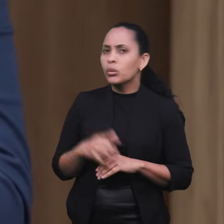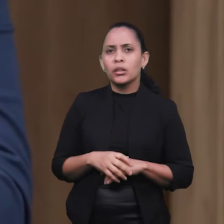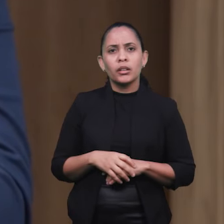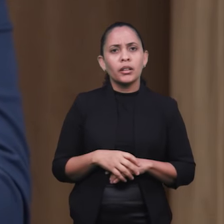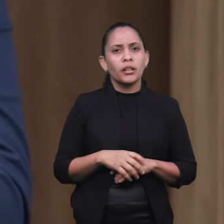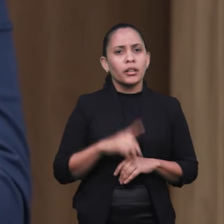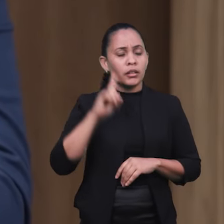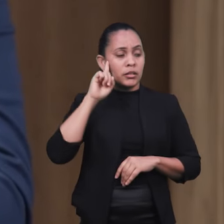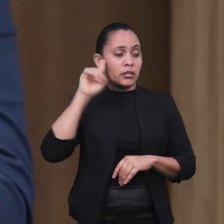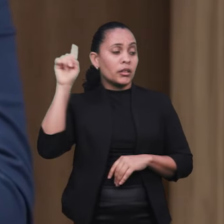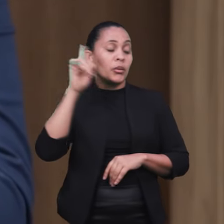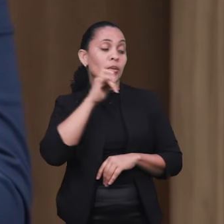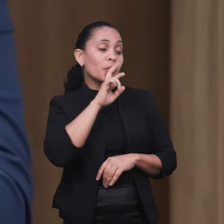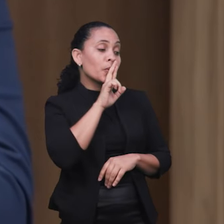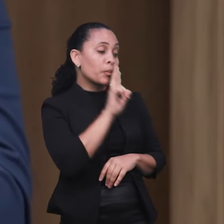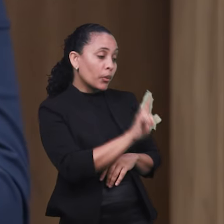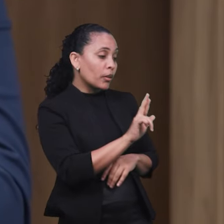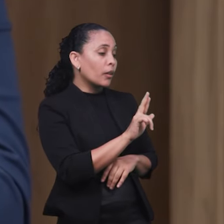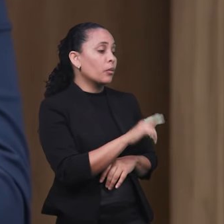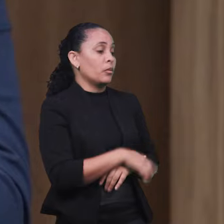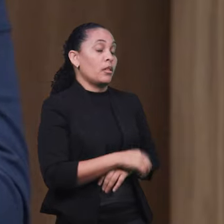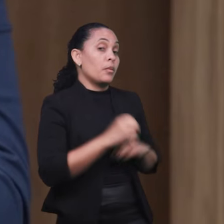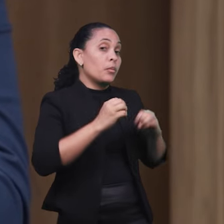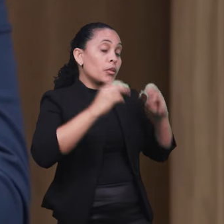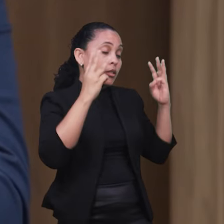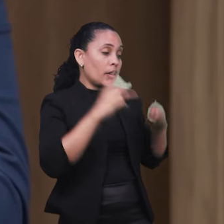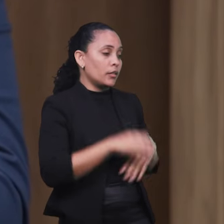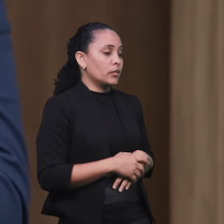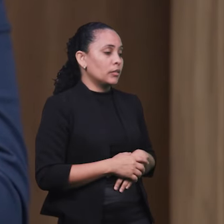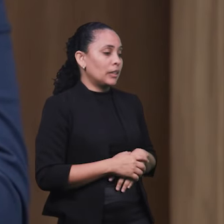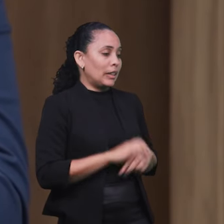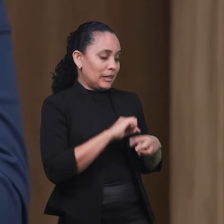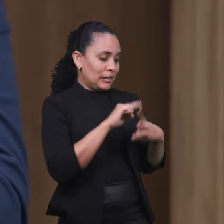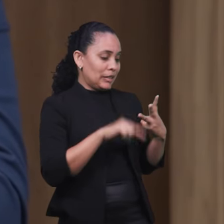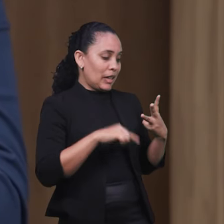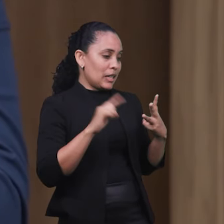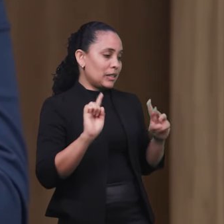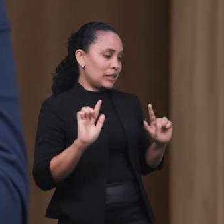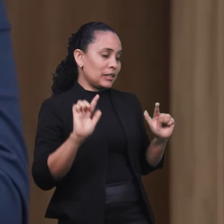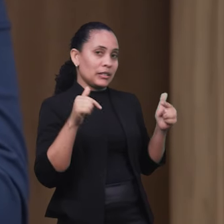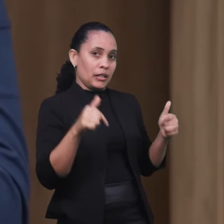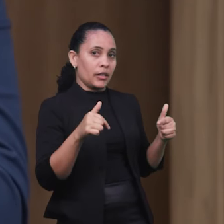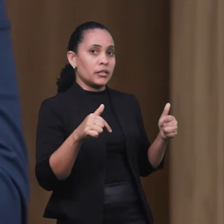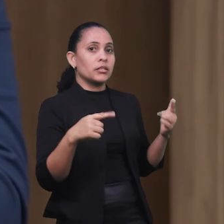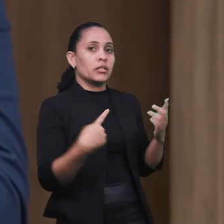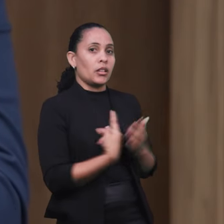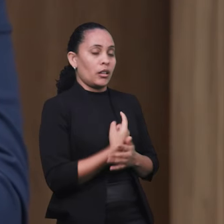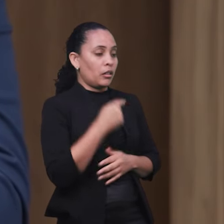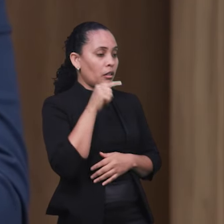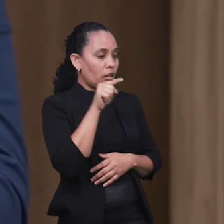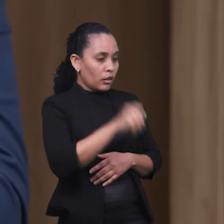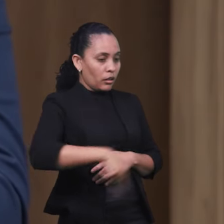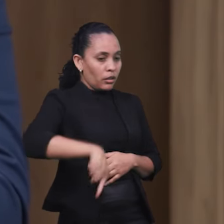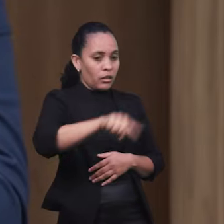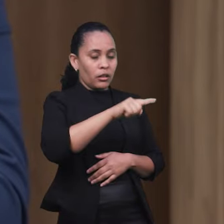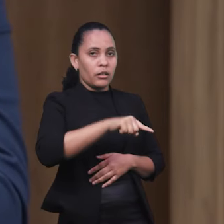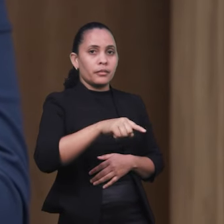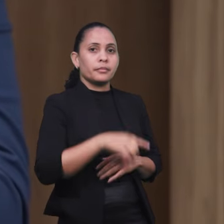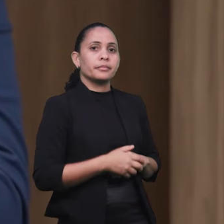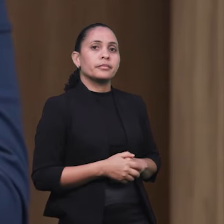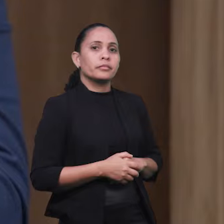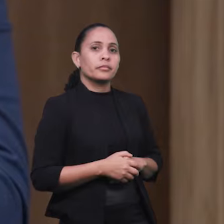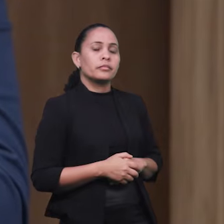1, Sim. a resposta de Deus que concedeu a Moisés 3 sinais, né? Que seriam